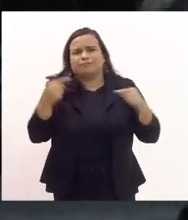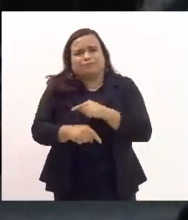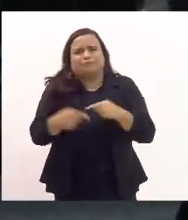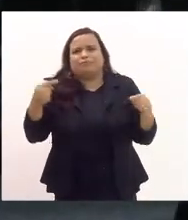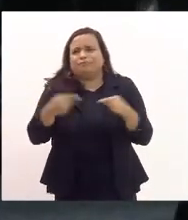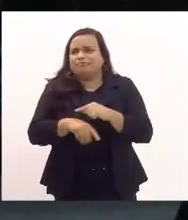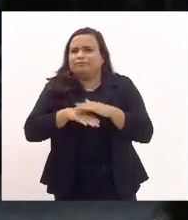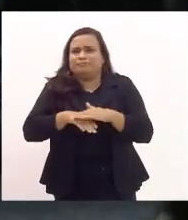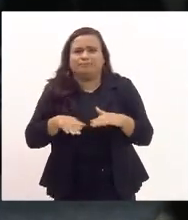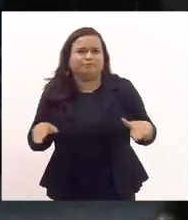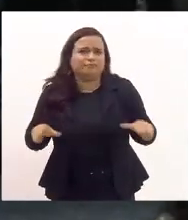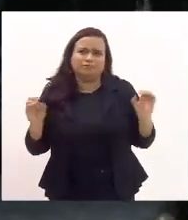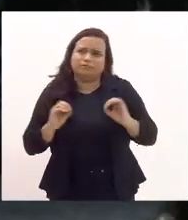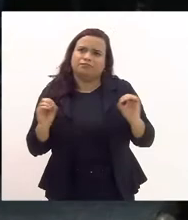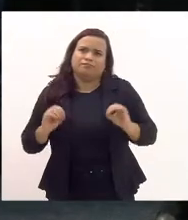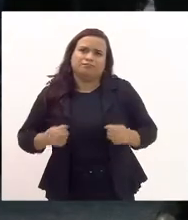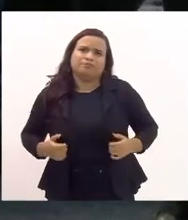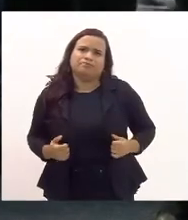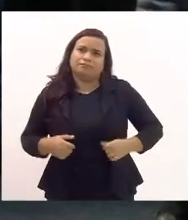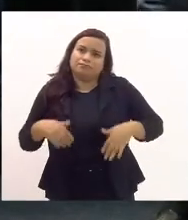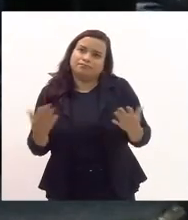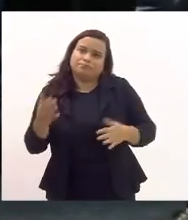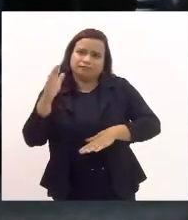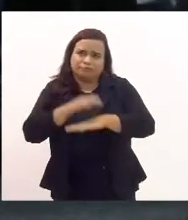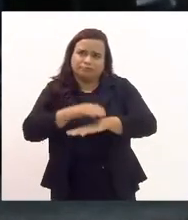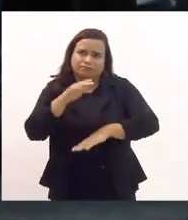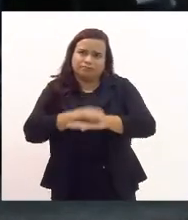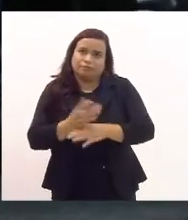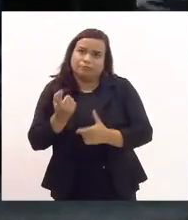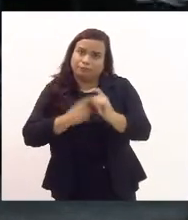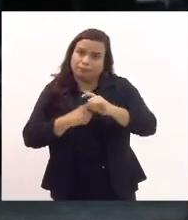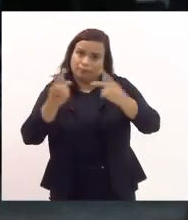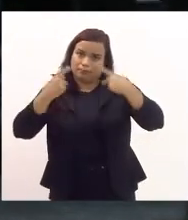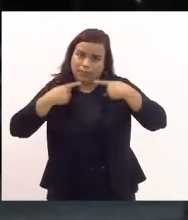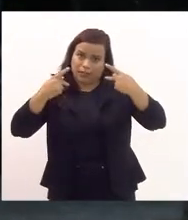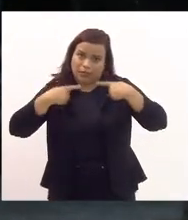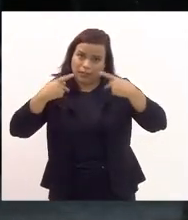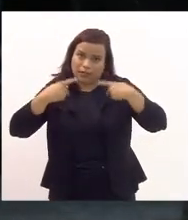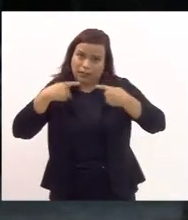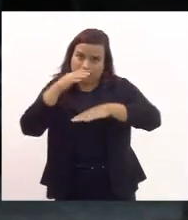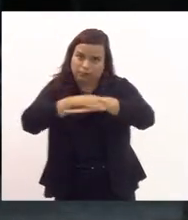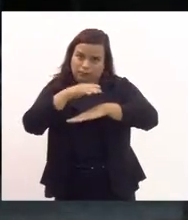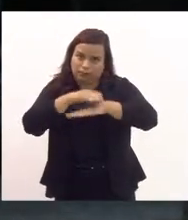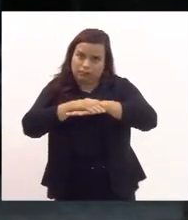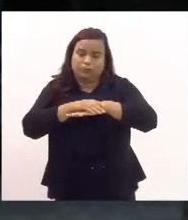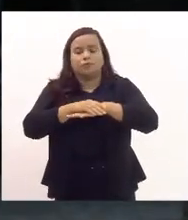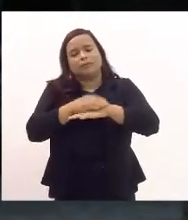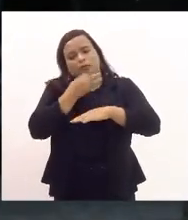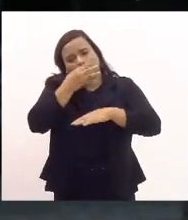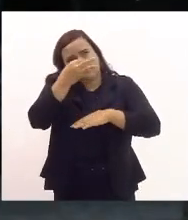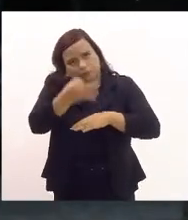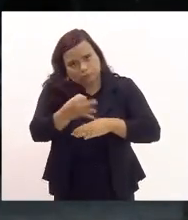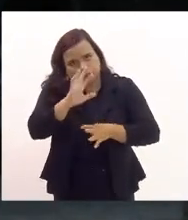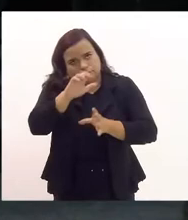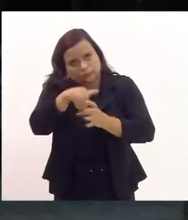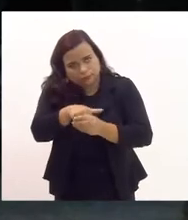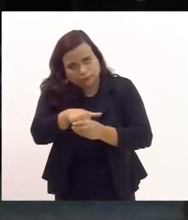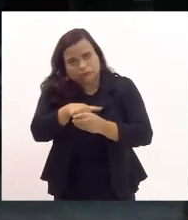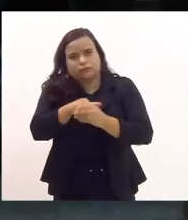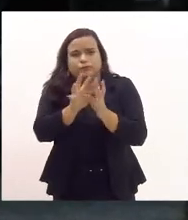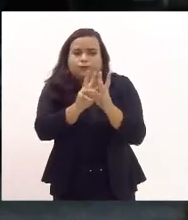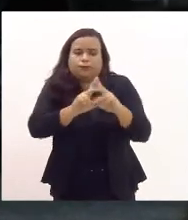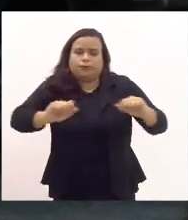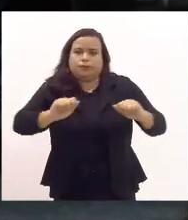nenhum sentido não vamos independente dependesse de mim eu votaria pela